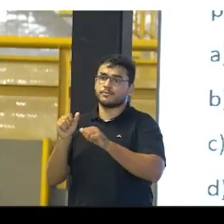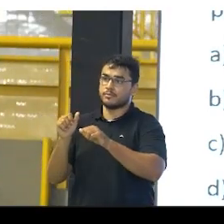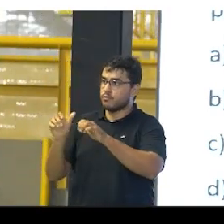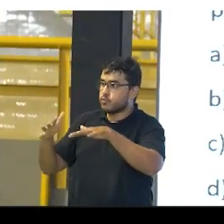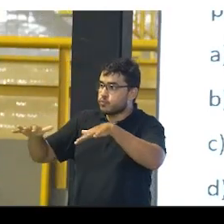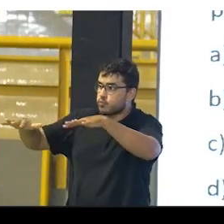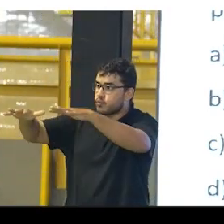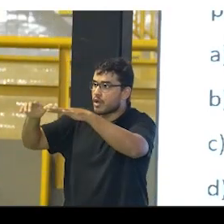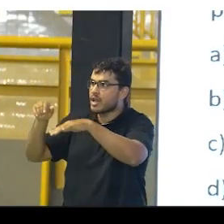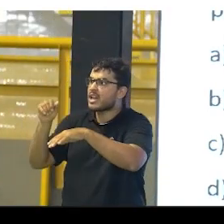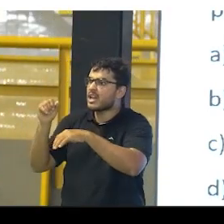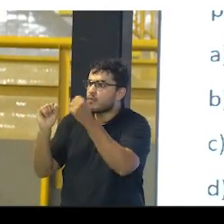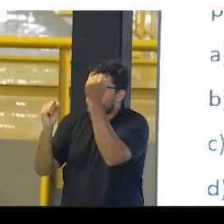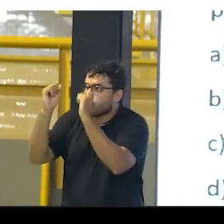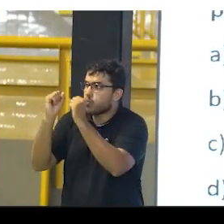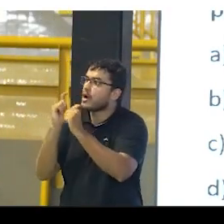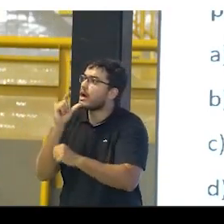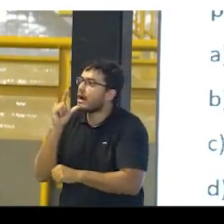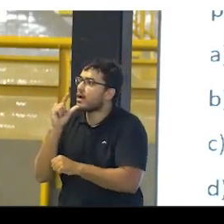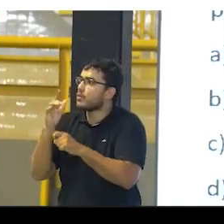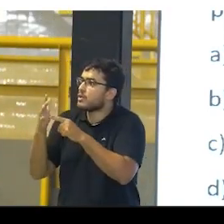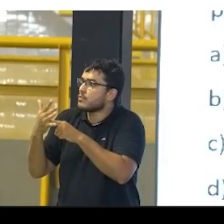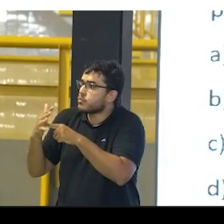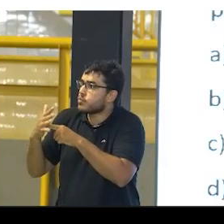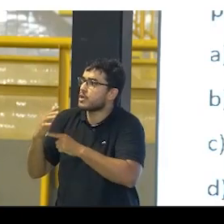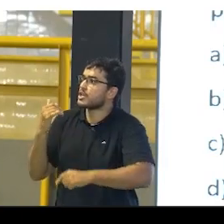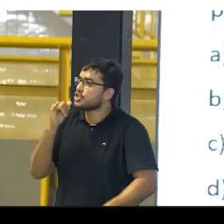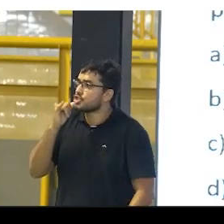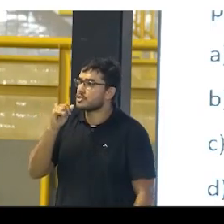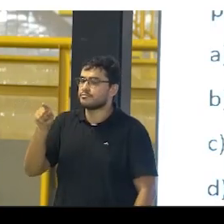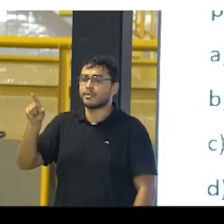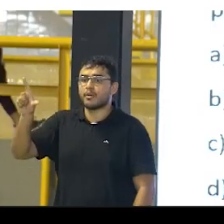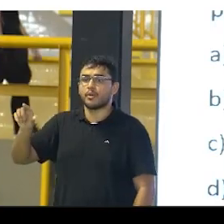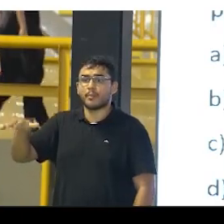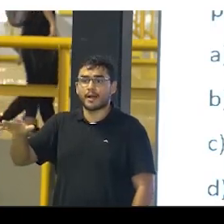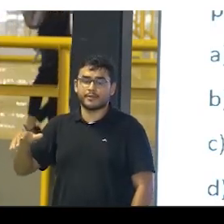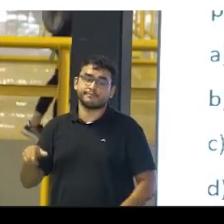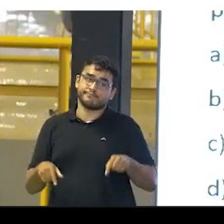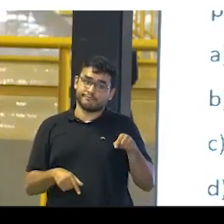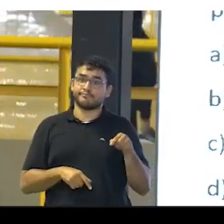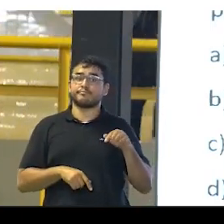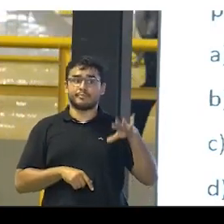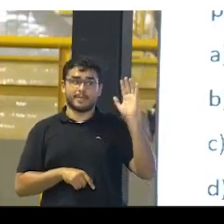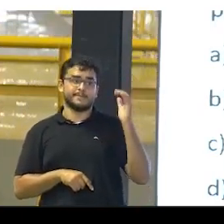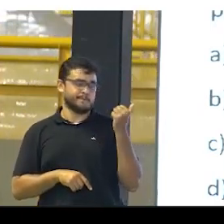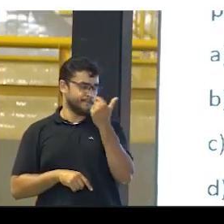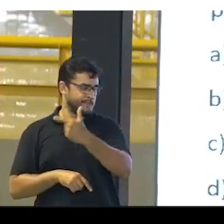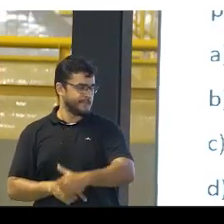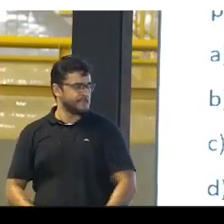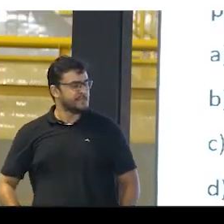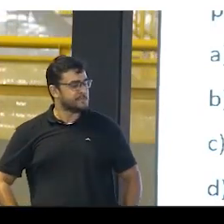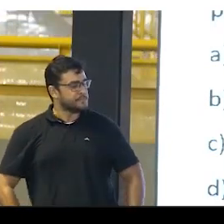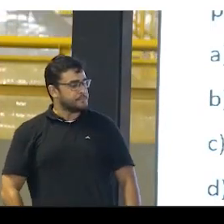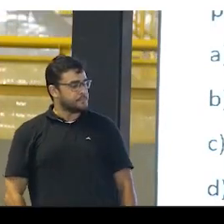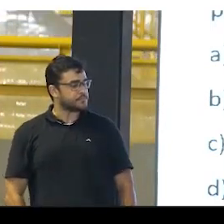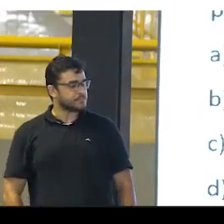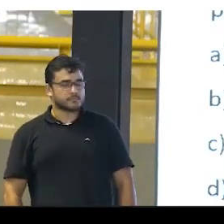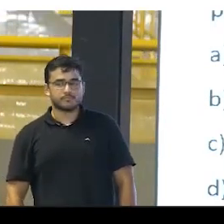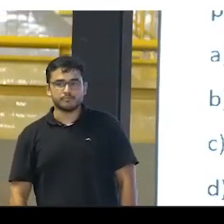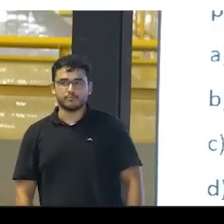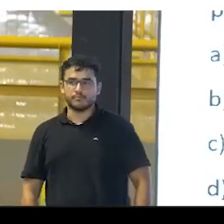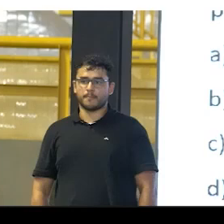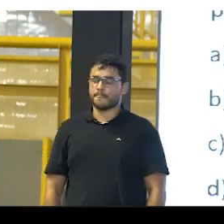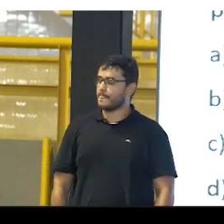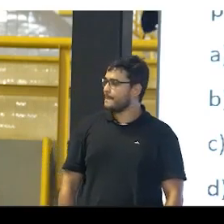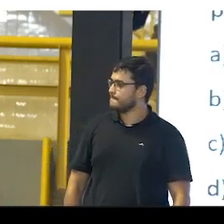Bora. Vamos ver como é que o Enem tem cobrado esse assunto. Abre aí nos exercícios relacionados a